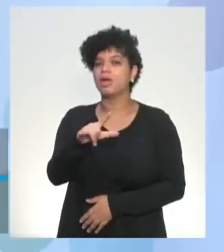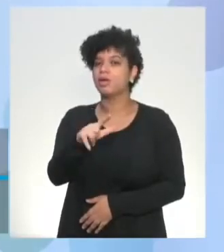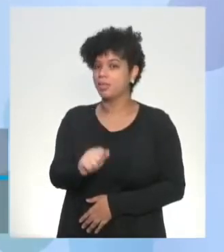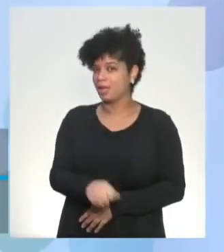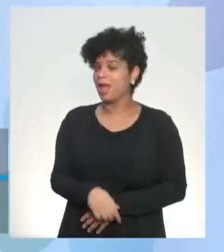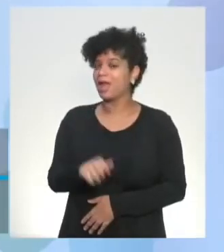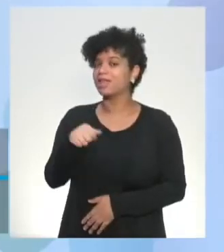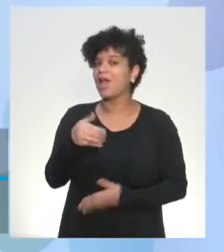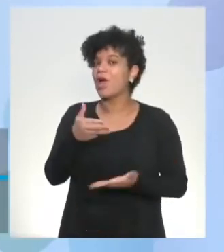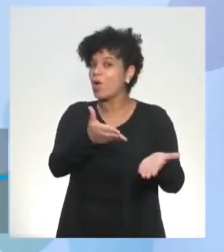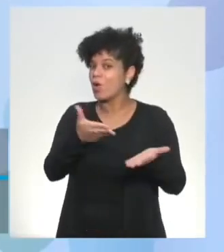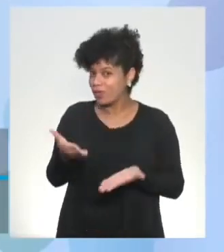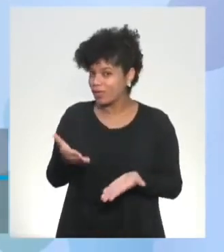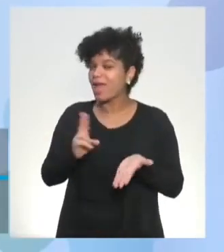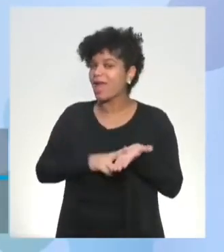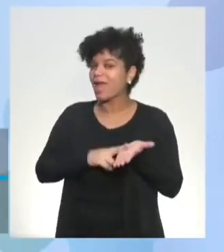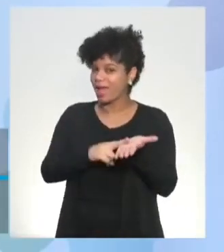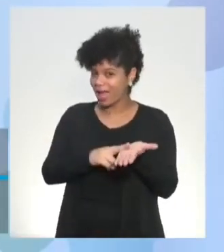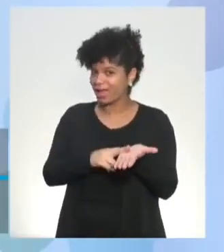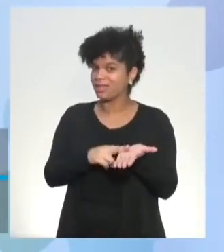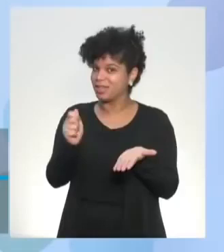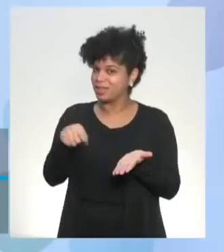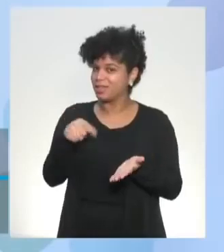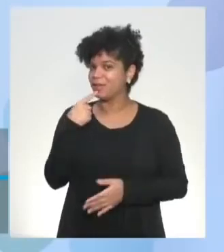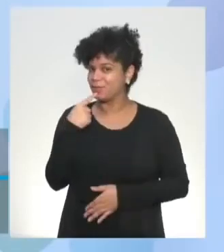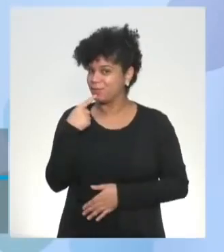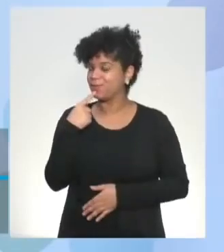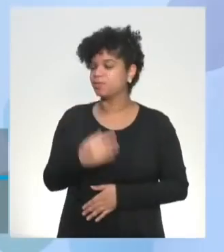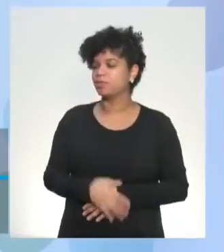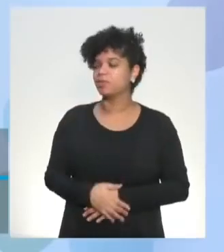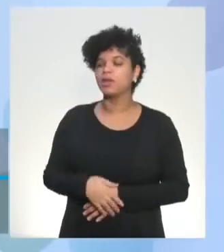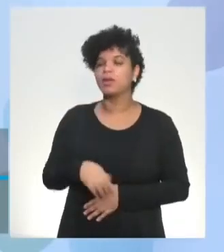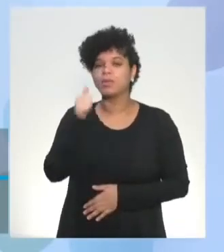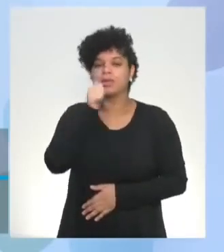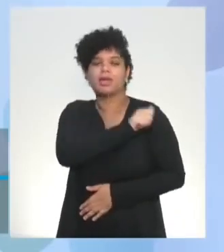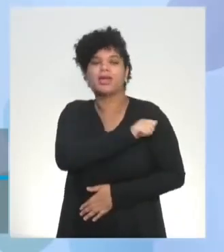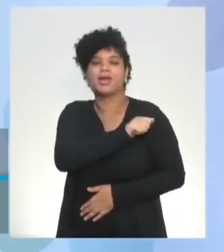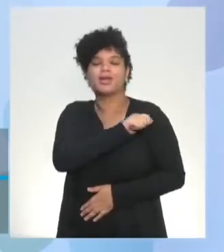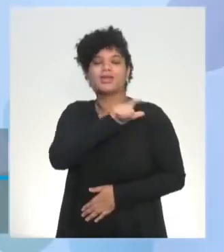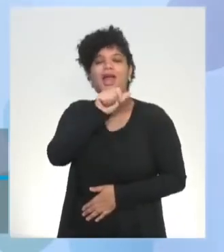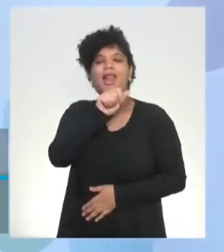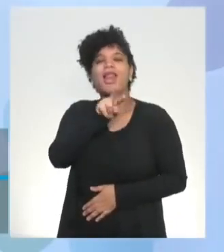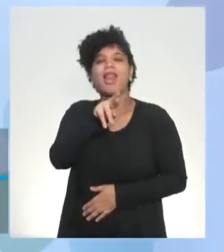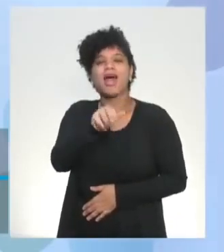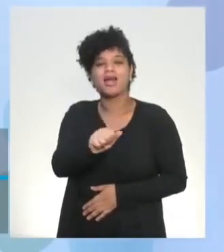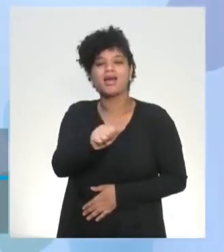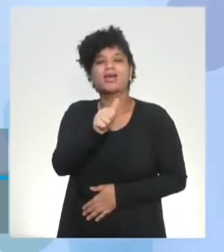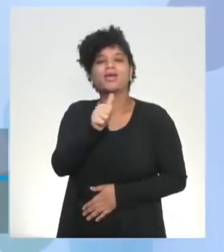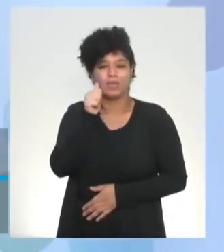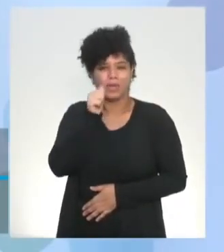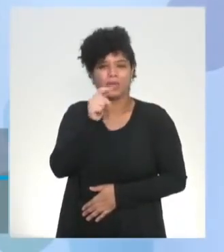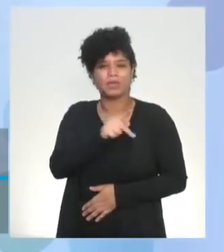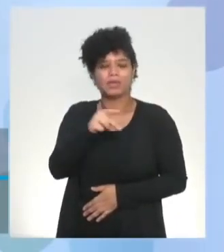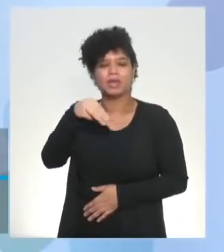convites. Muito bem. para Aqui, convites. a Lara, da professora Maria, coloca assim, as cartas eram